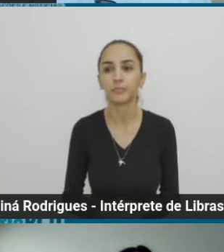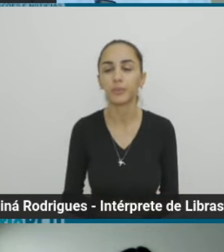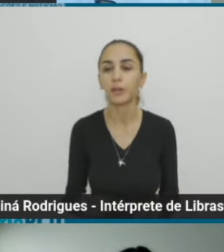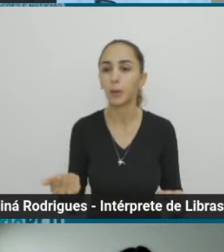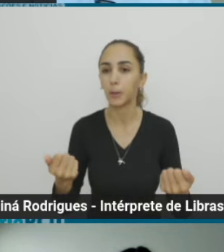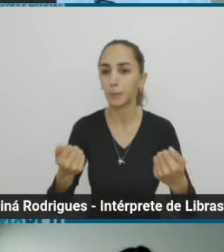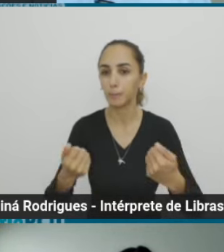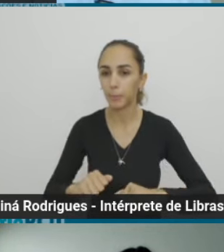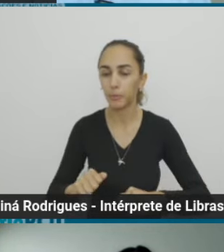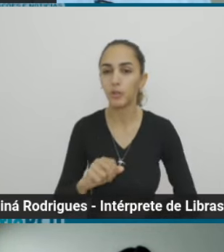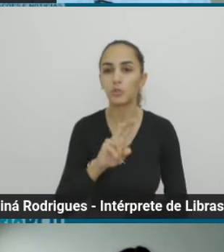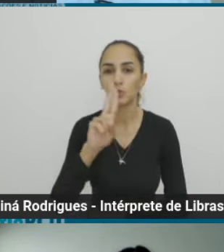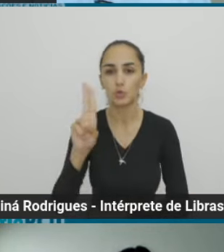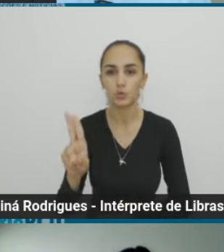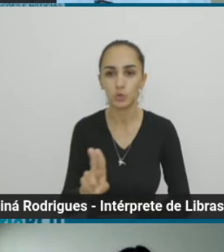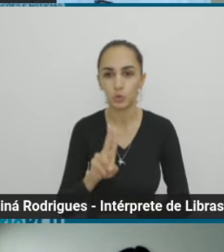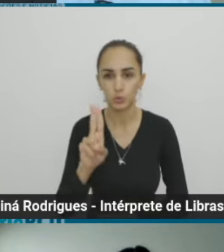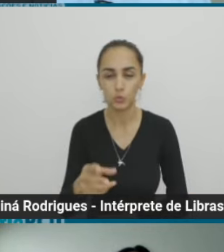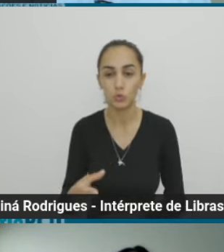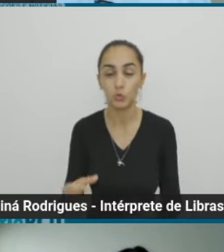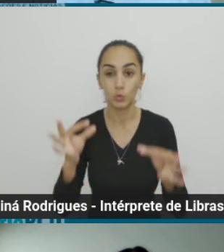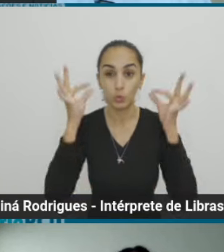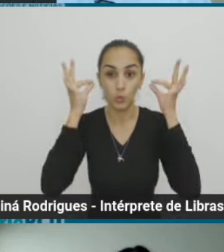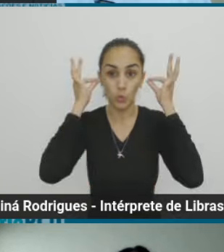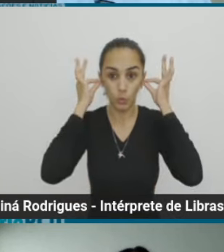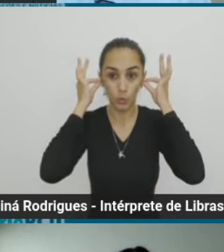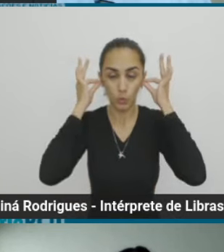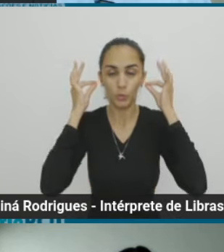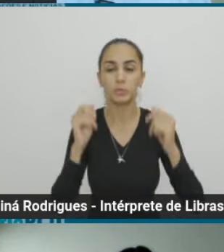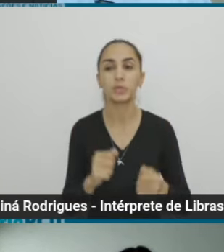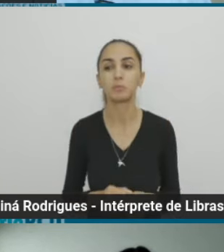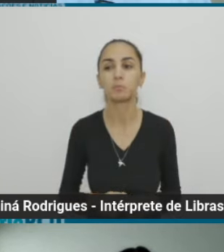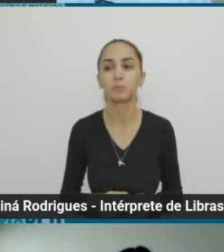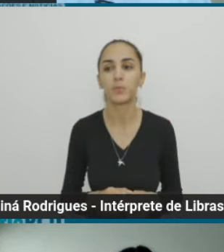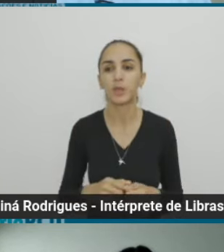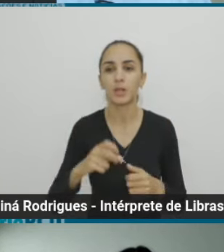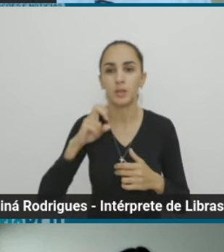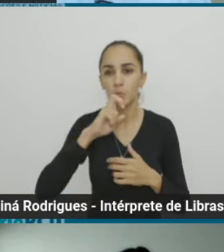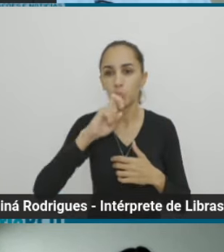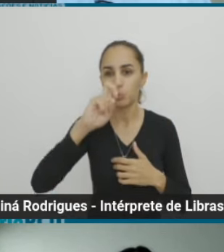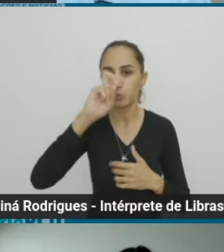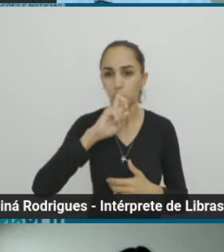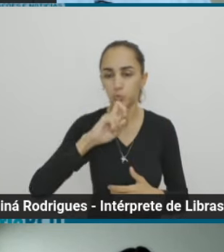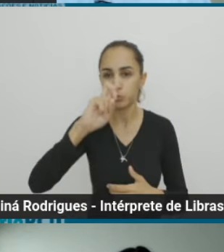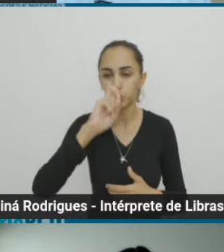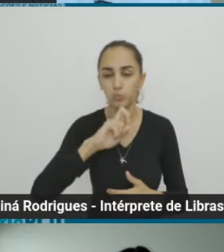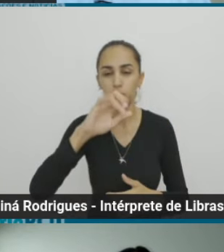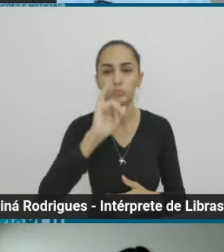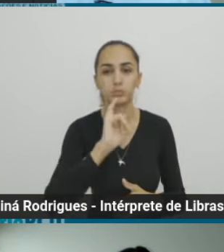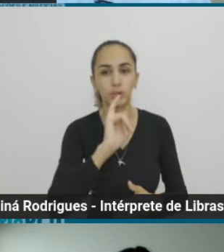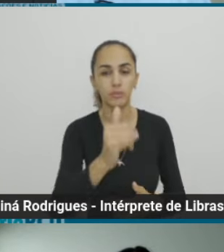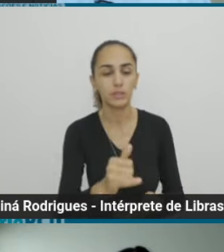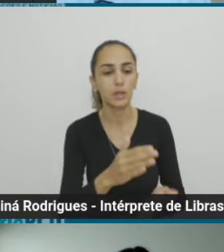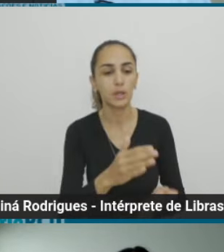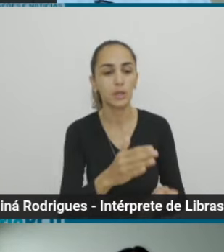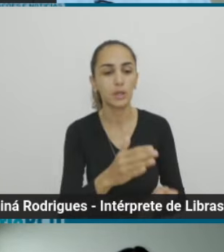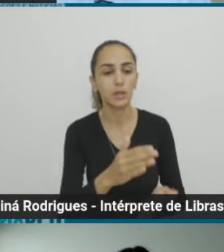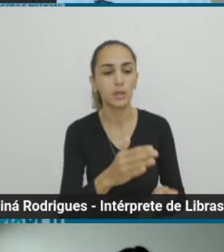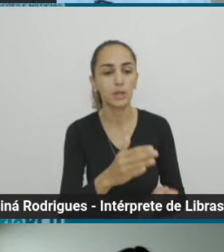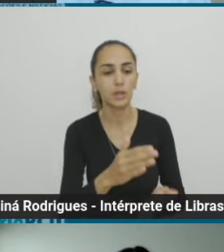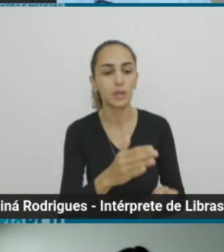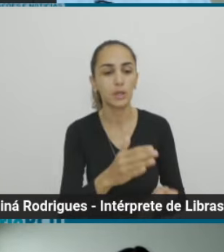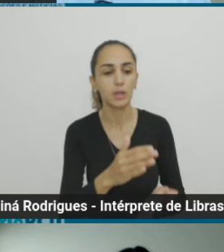do uso do fone de ouvido, dessa voz que informa ali o passo a passo